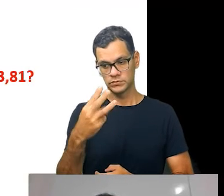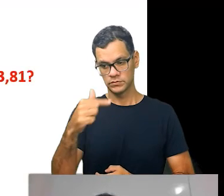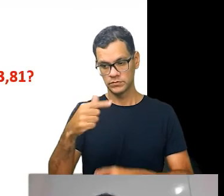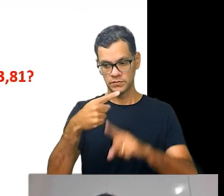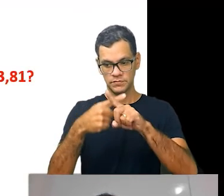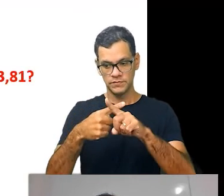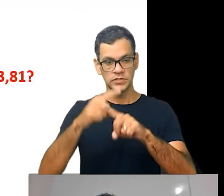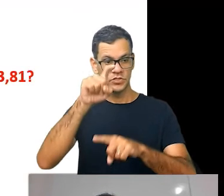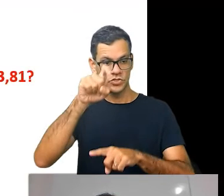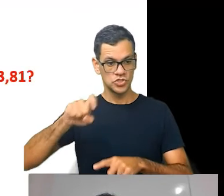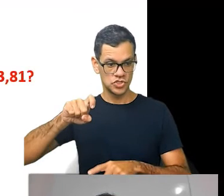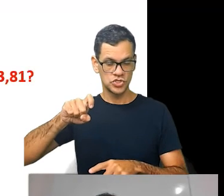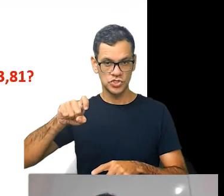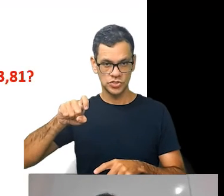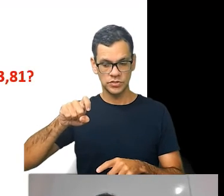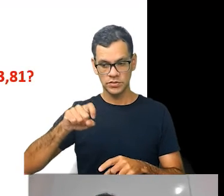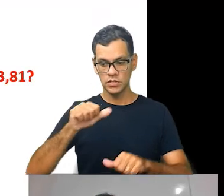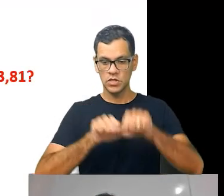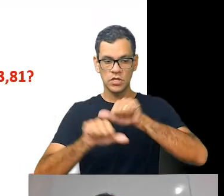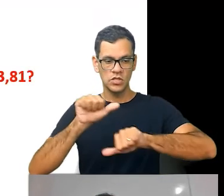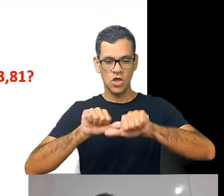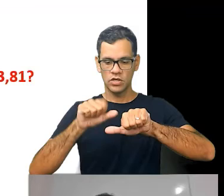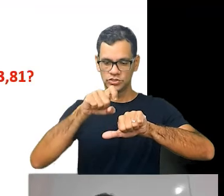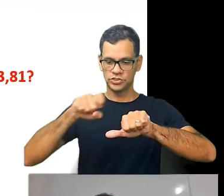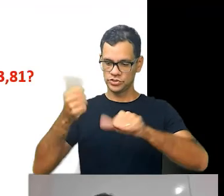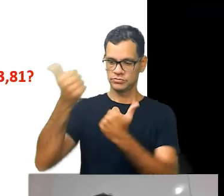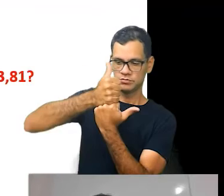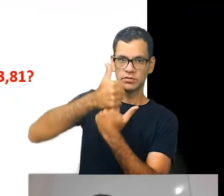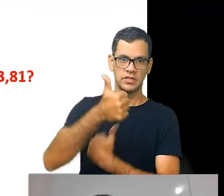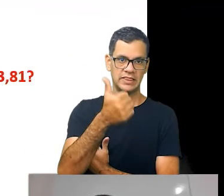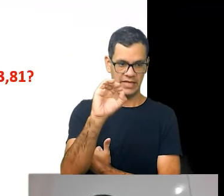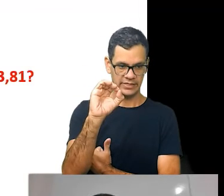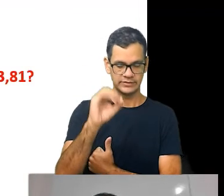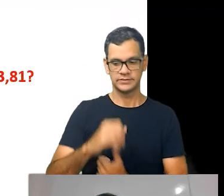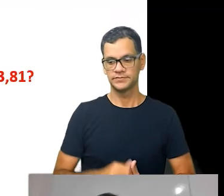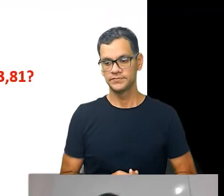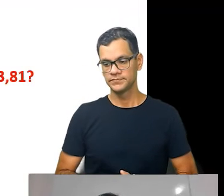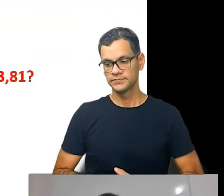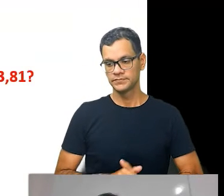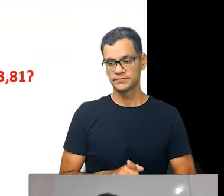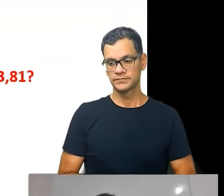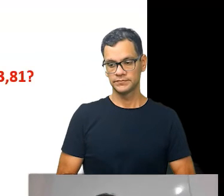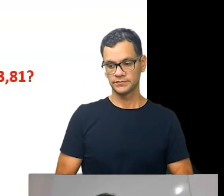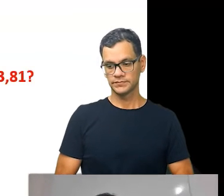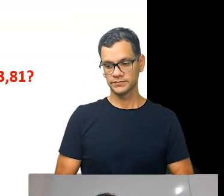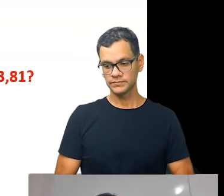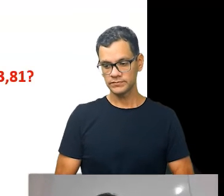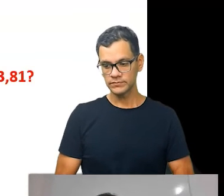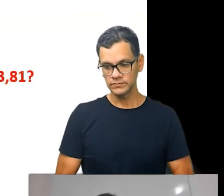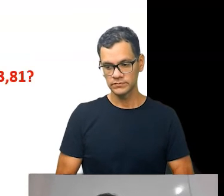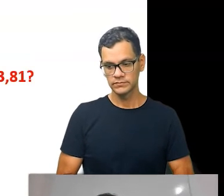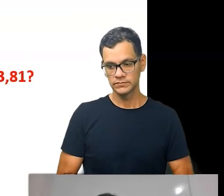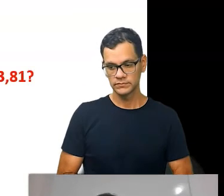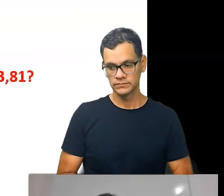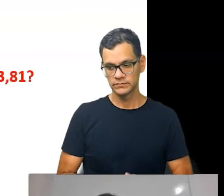que é igual a 3,37 vezes o X. Então, é 3,37 vezes o X, troca por 10. Então, P, que é o preço, que é igual